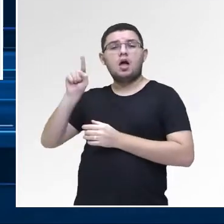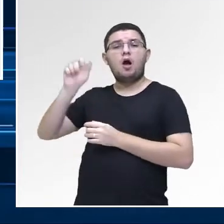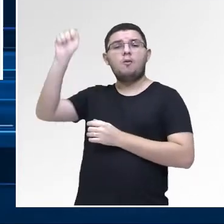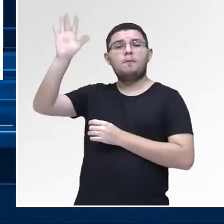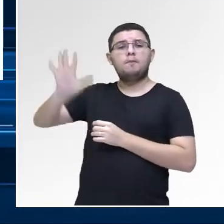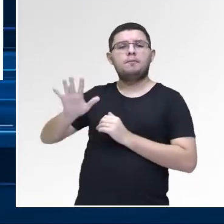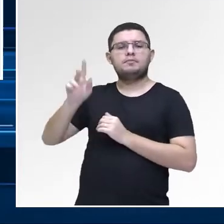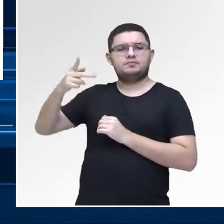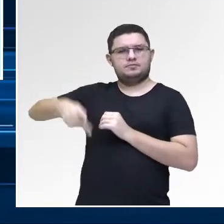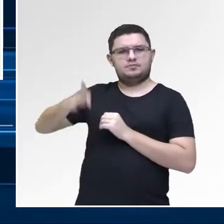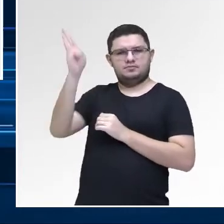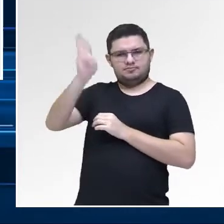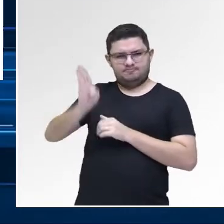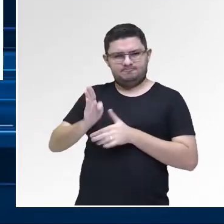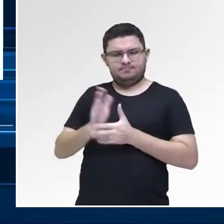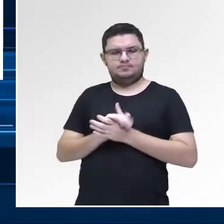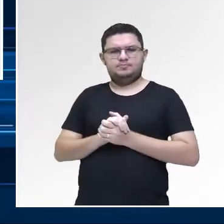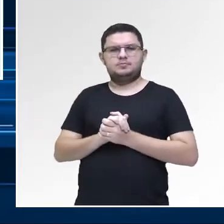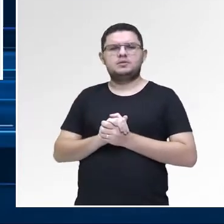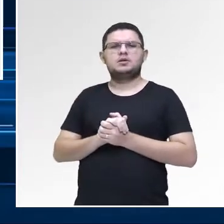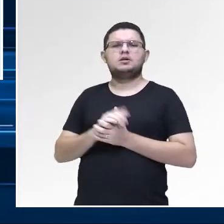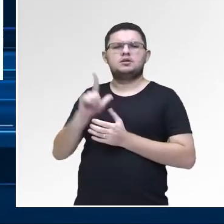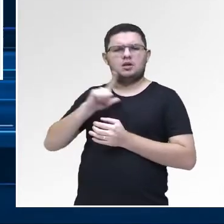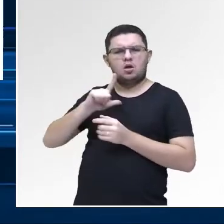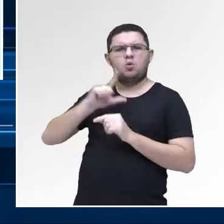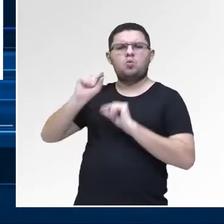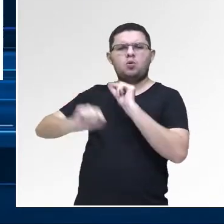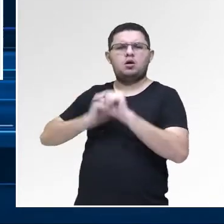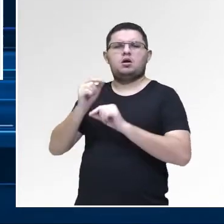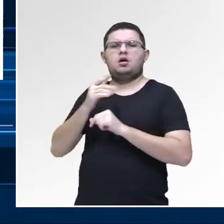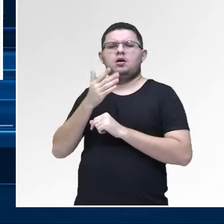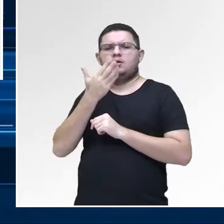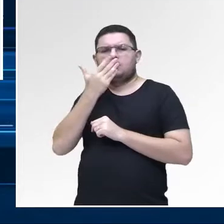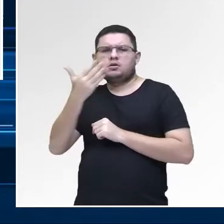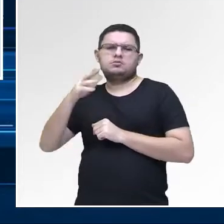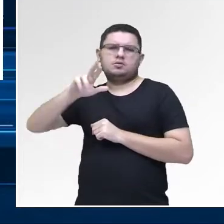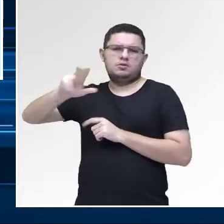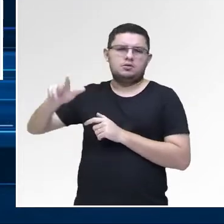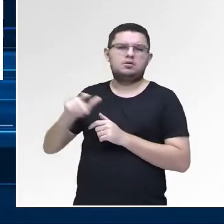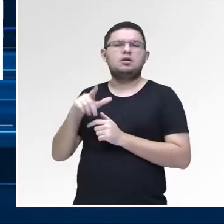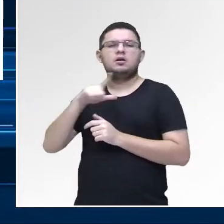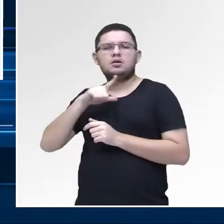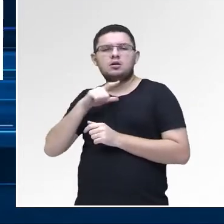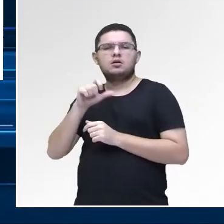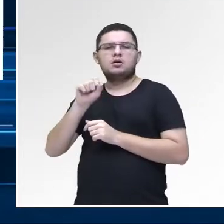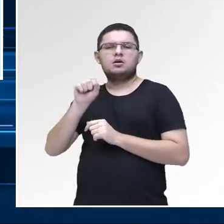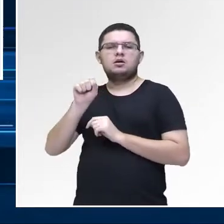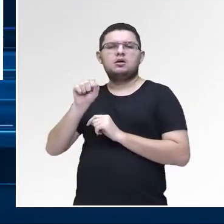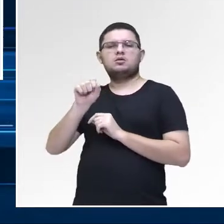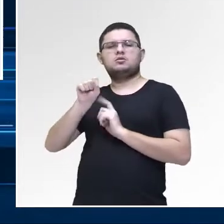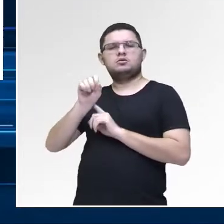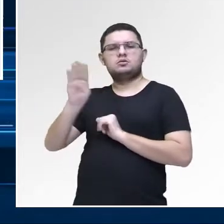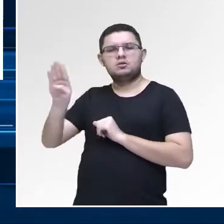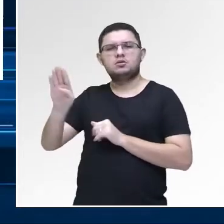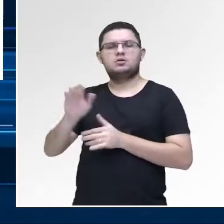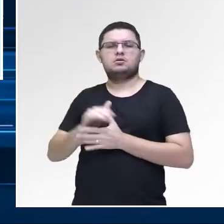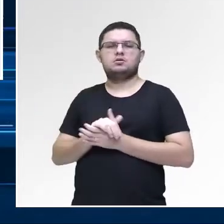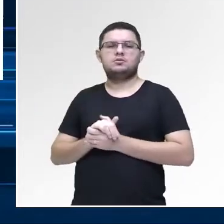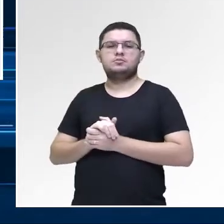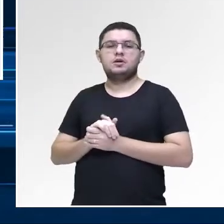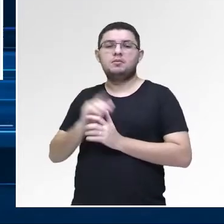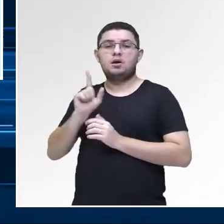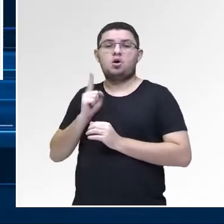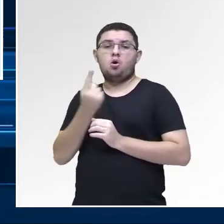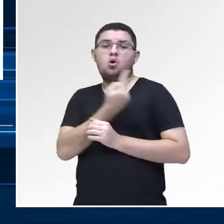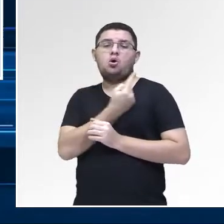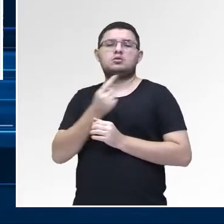Brasil. Tem muita cor, tem muito símbolo, né? Então, para nós entendermos melhor